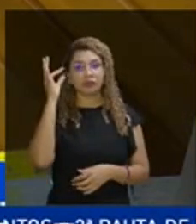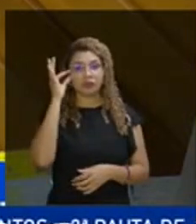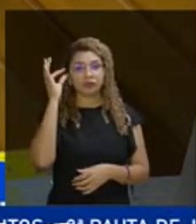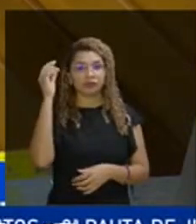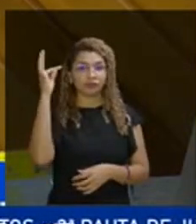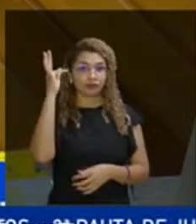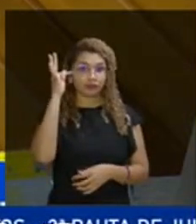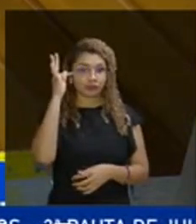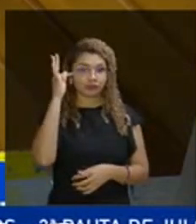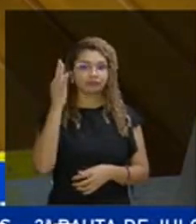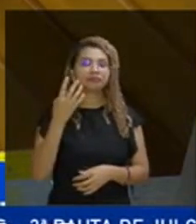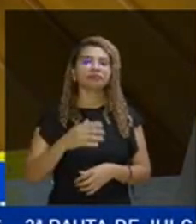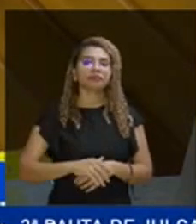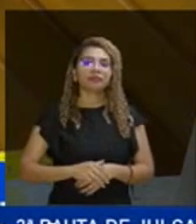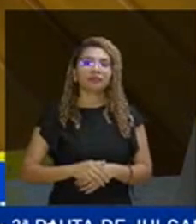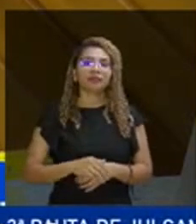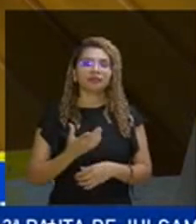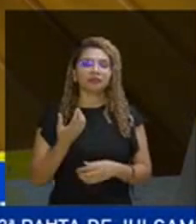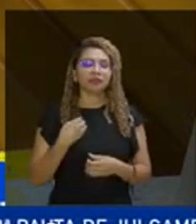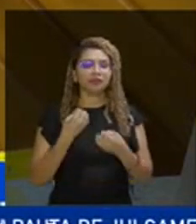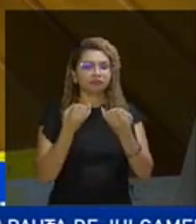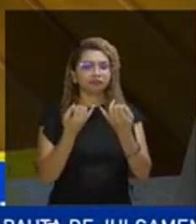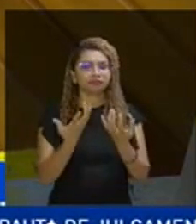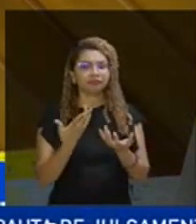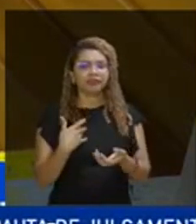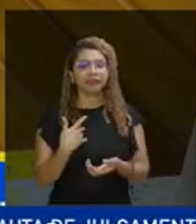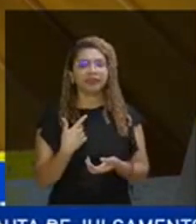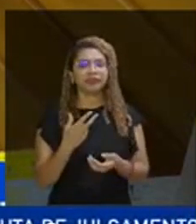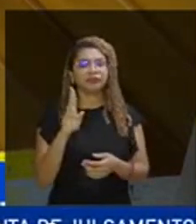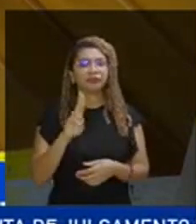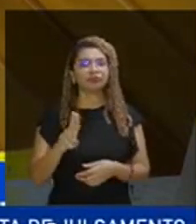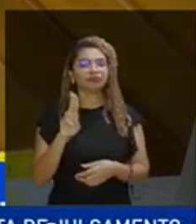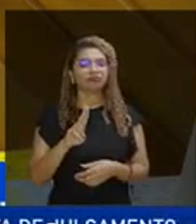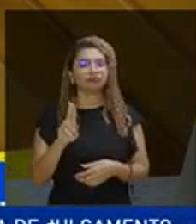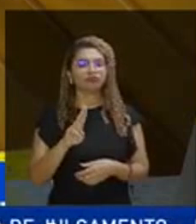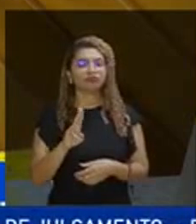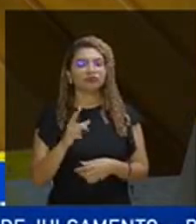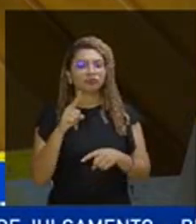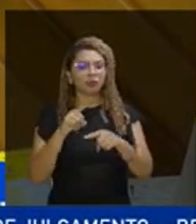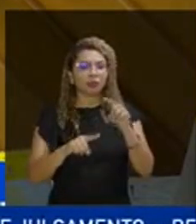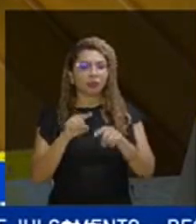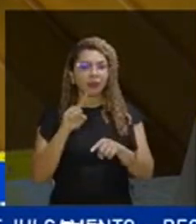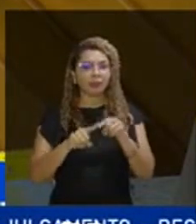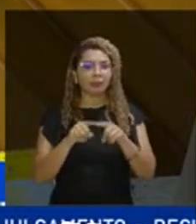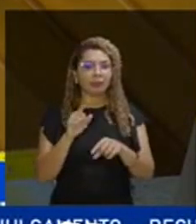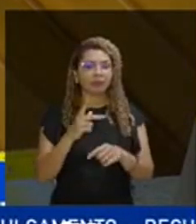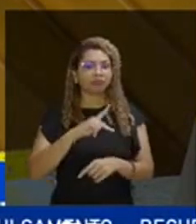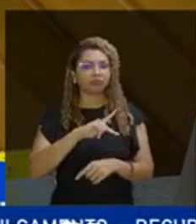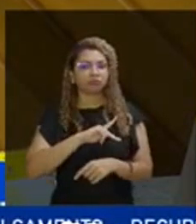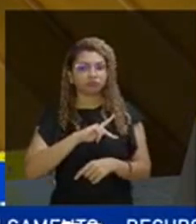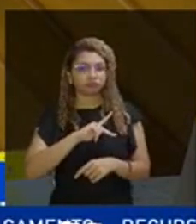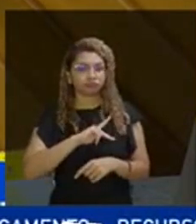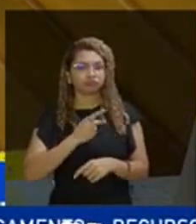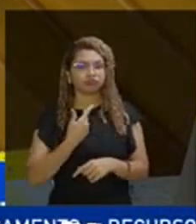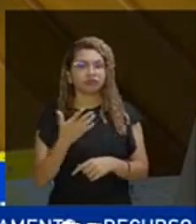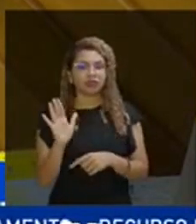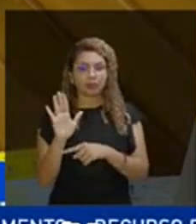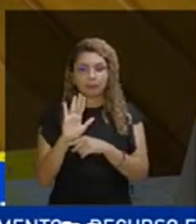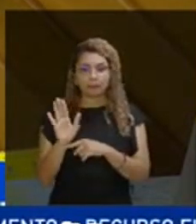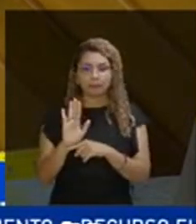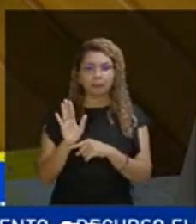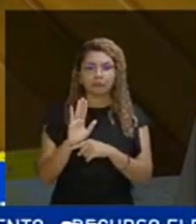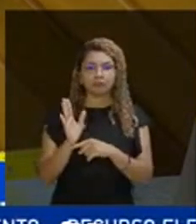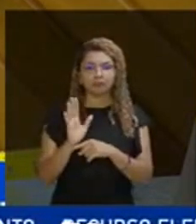em síntese, que o recorrido utilizou bens públicos como cenário em seu programa eleitoral. Argumentou que as imagens veiculadas não